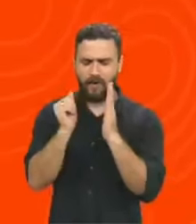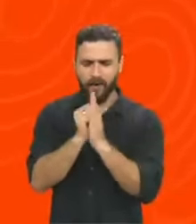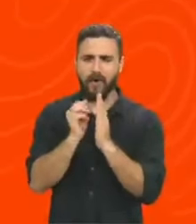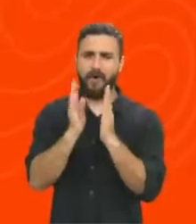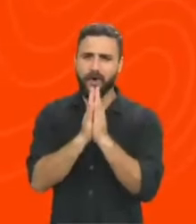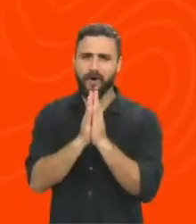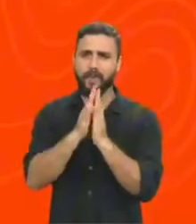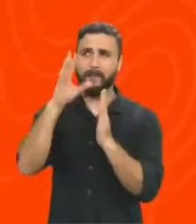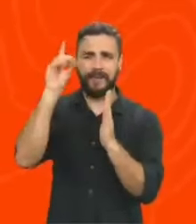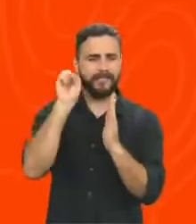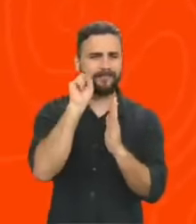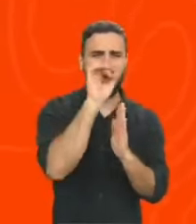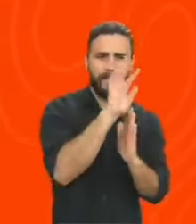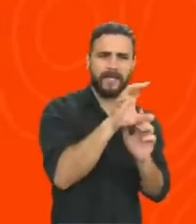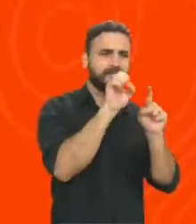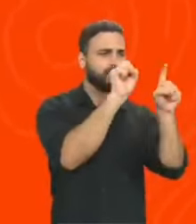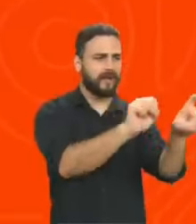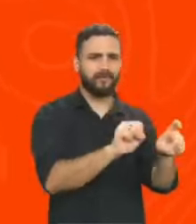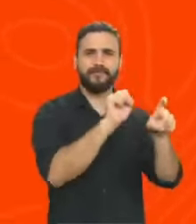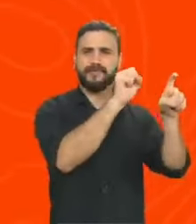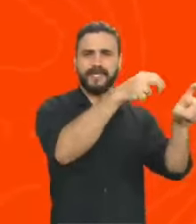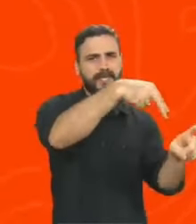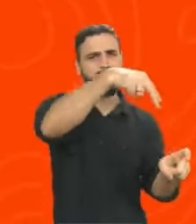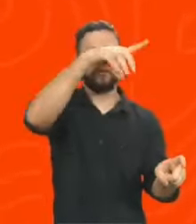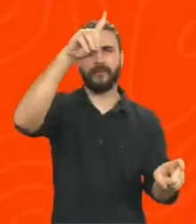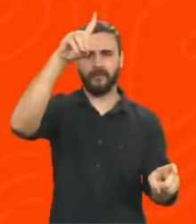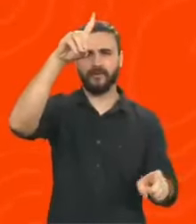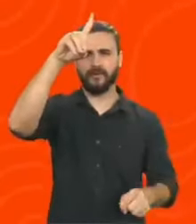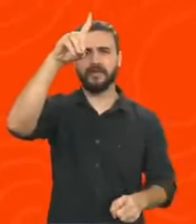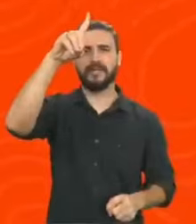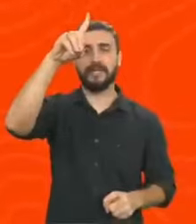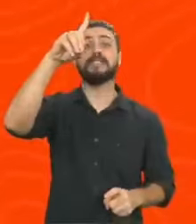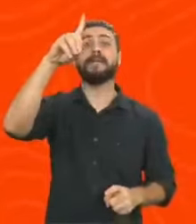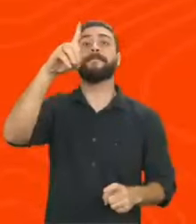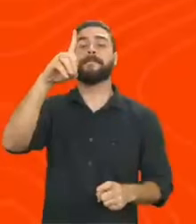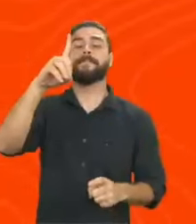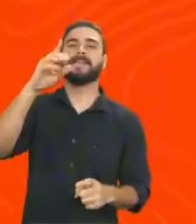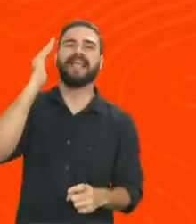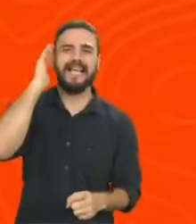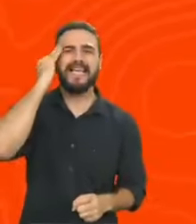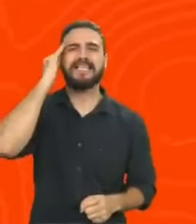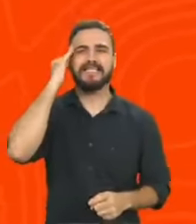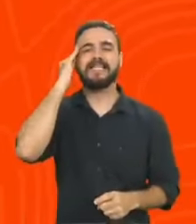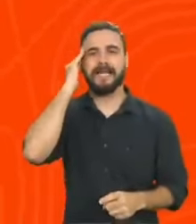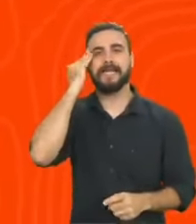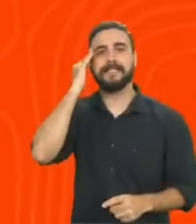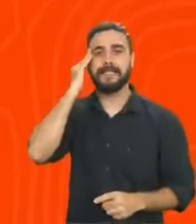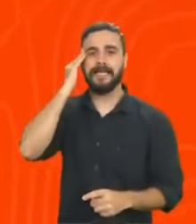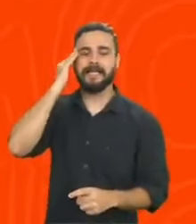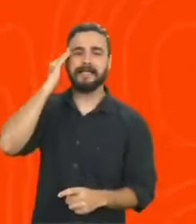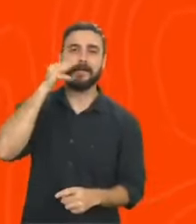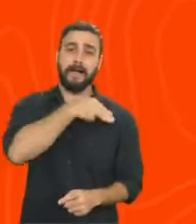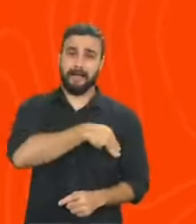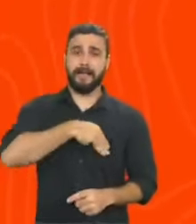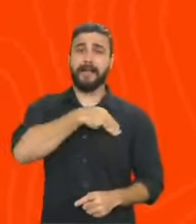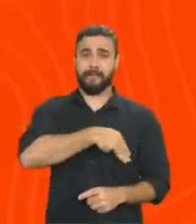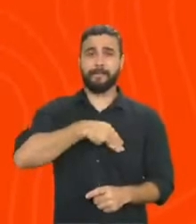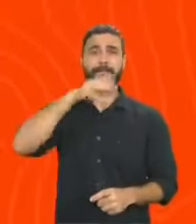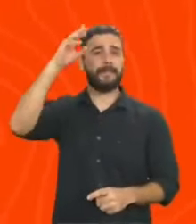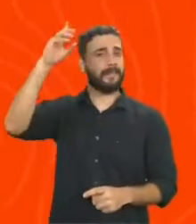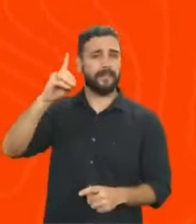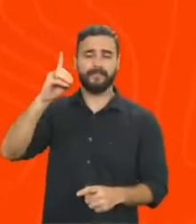semiárido, mas entenderam a vocação missionária daqueles que estão no campo, oram, contribuem, de alguma